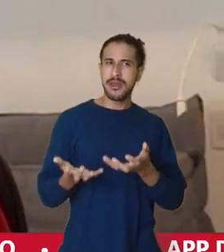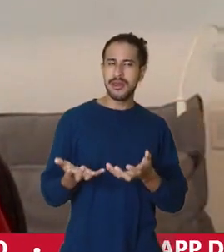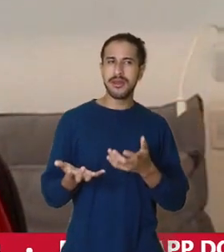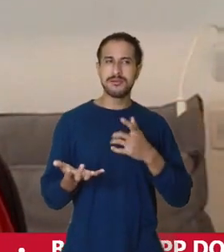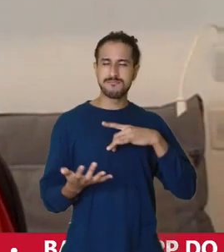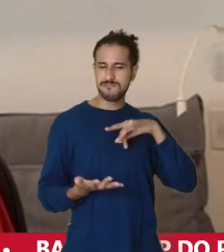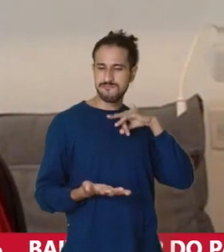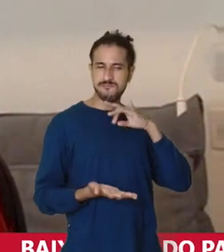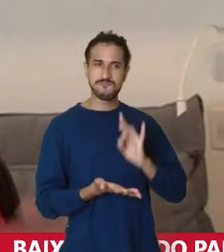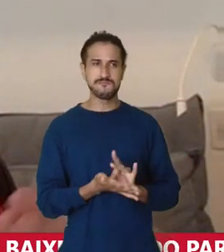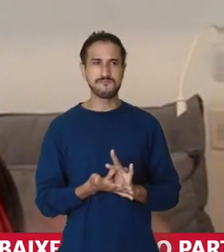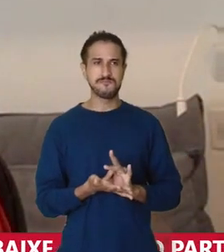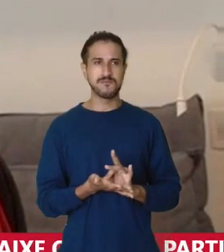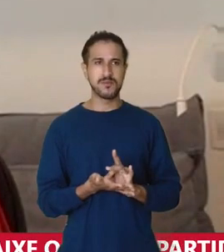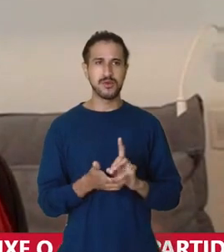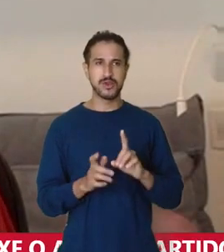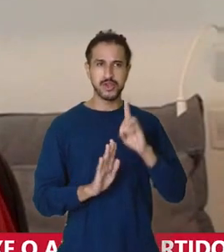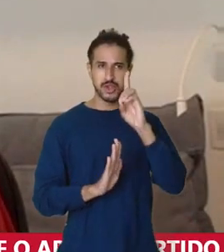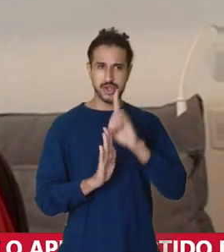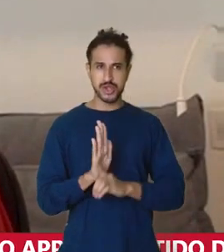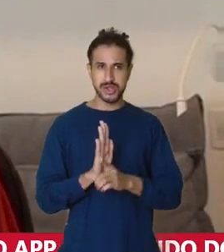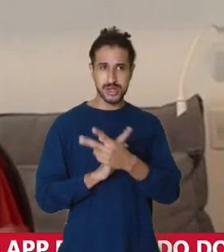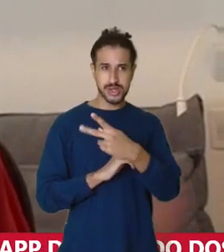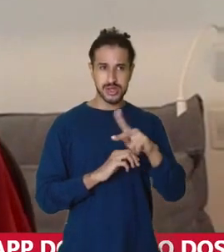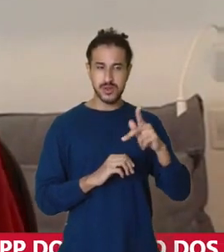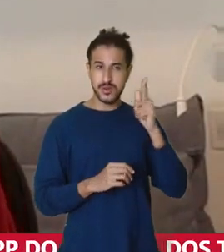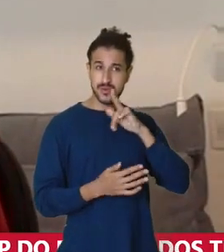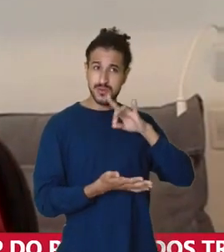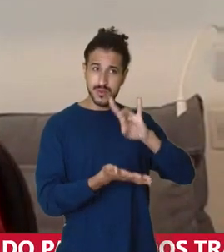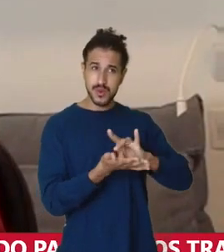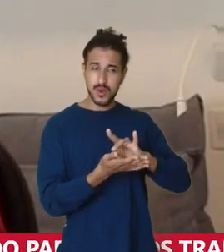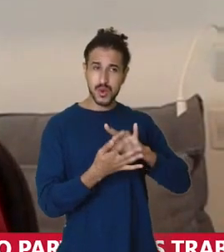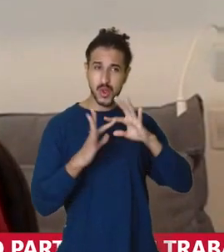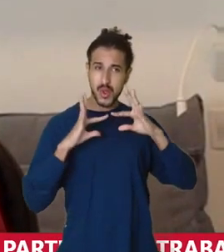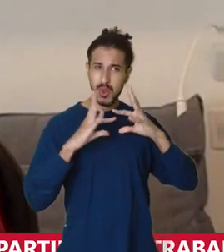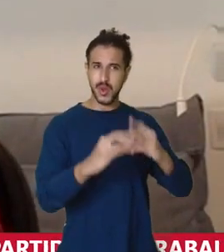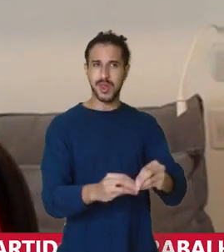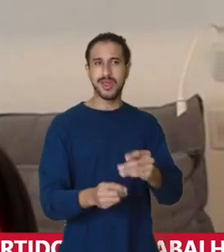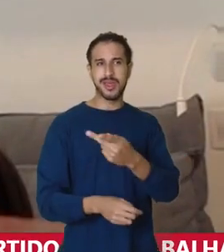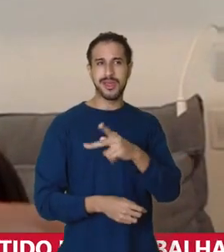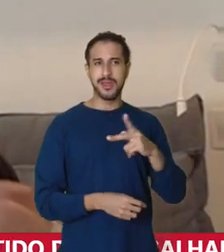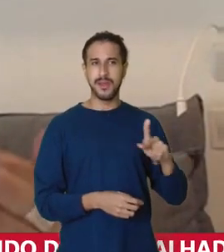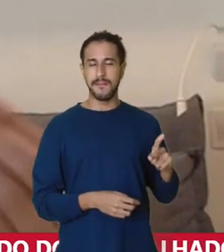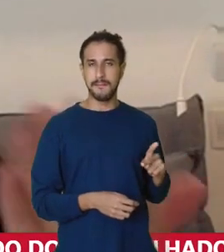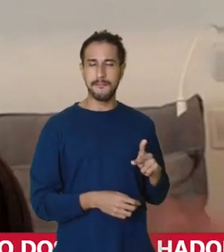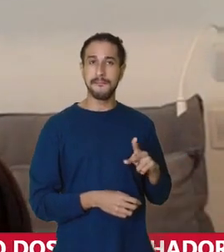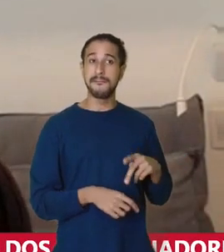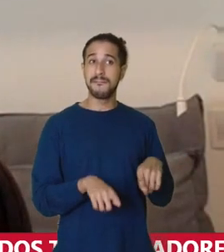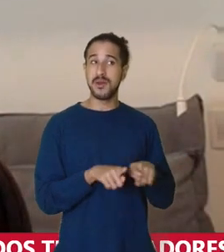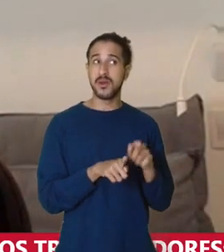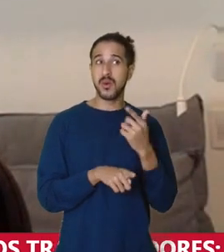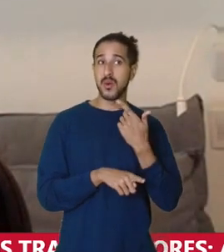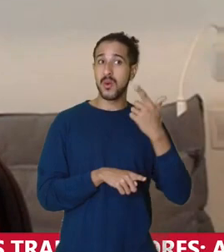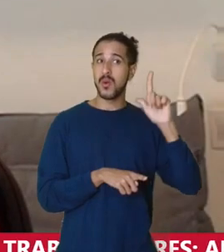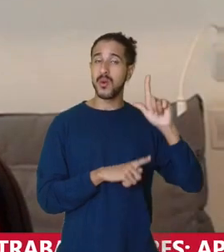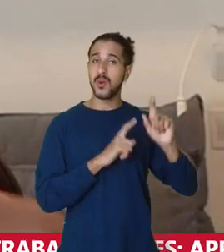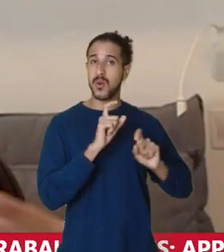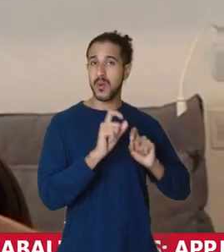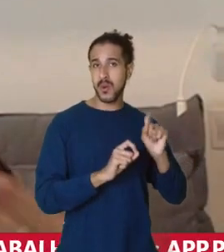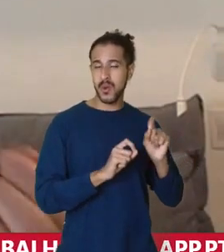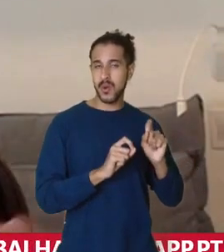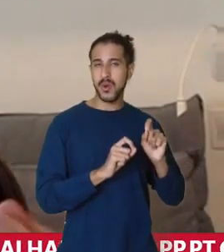de fato, que esses direitos se efetivem para todas, né? E a outra é